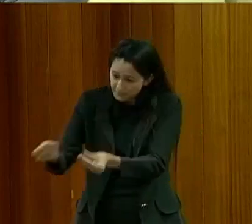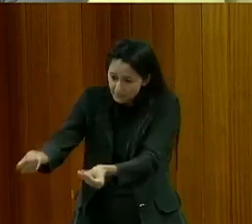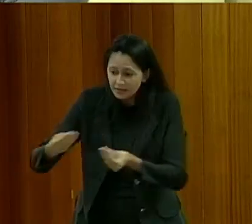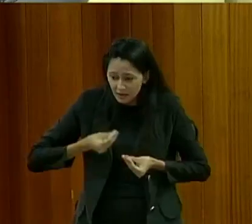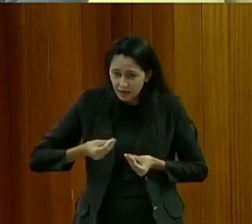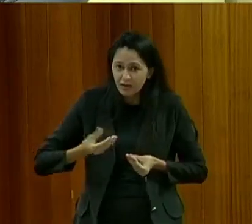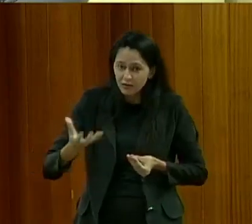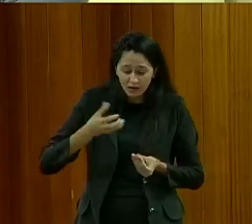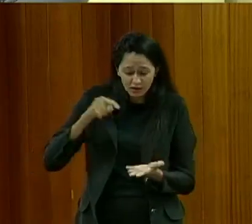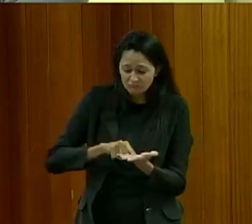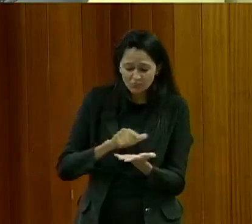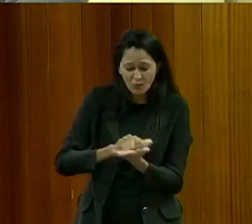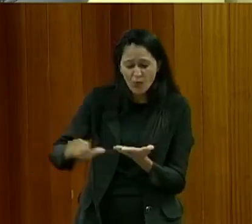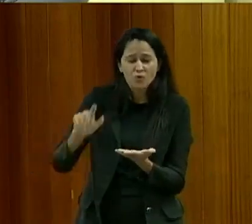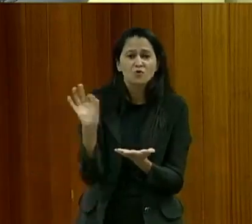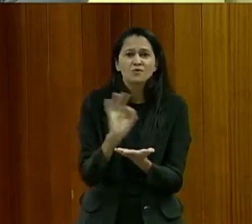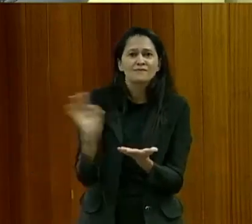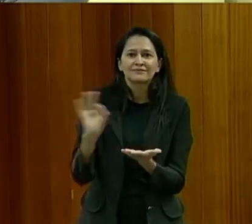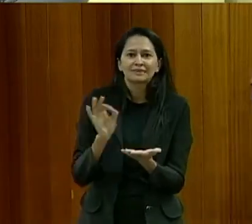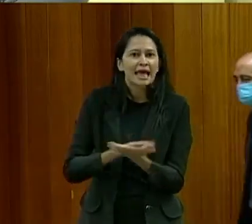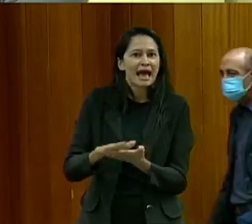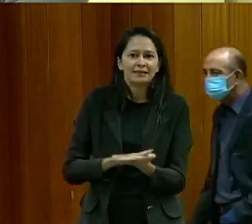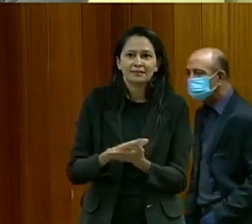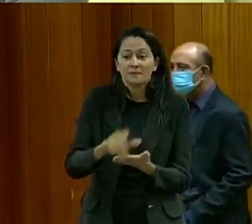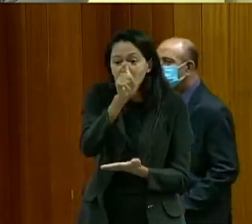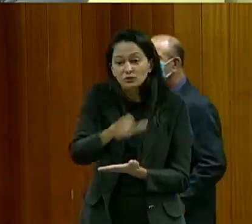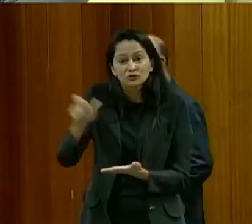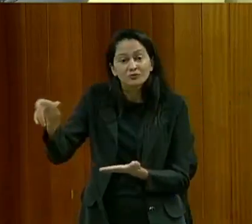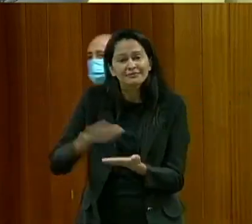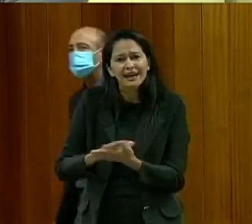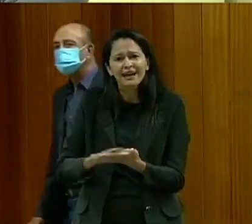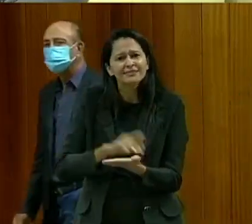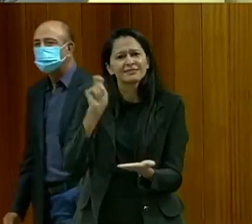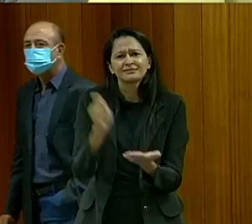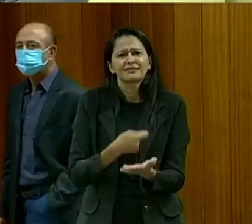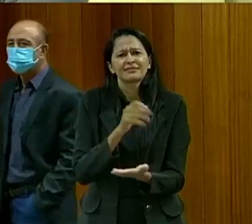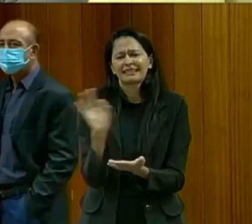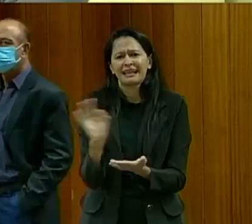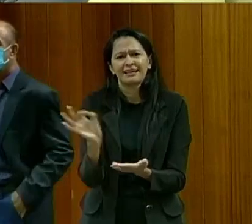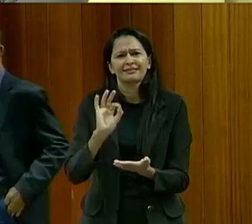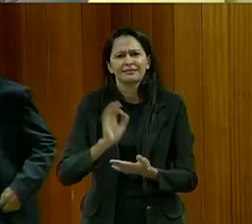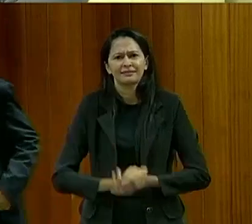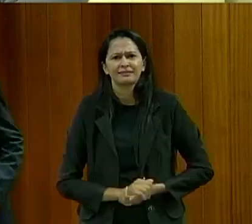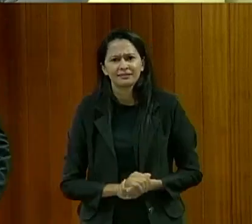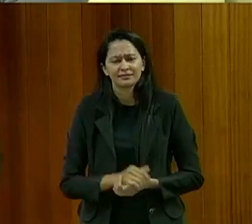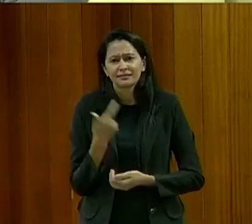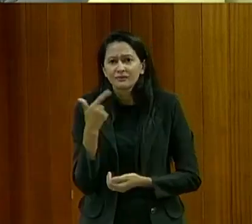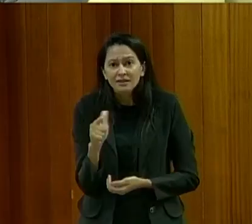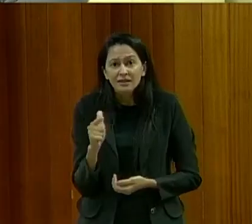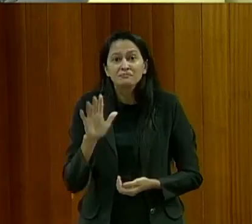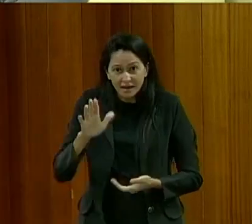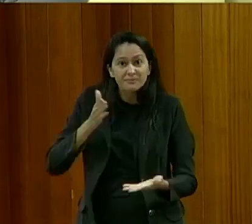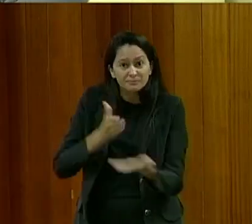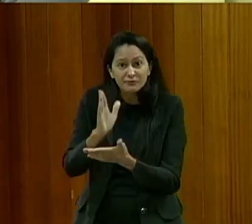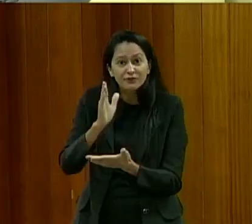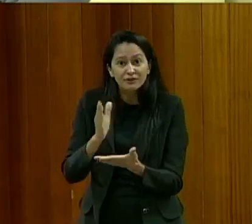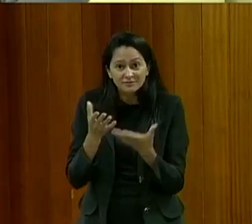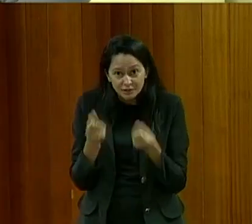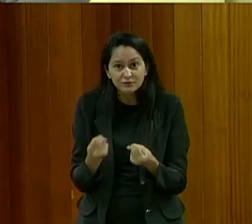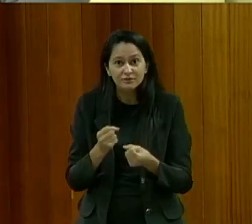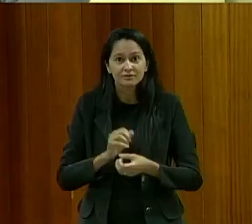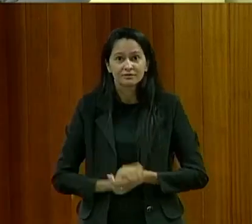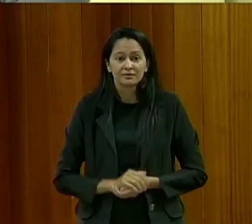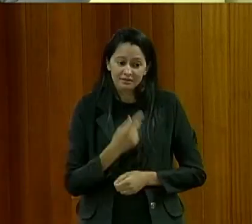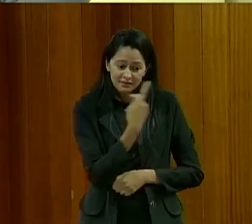ó. Não tem assinatura de morador, não. Não tem. E aprovou. Não